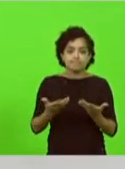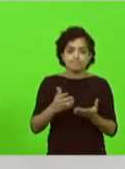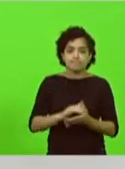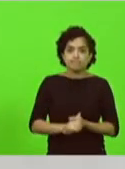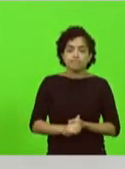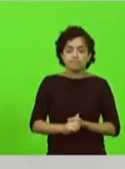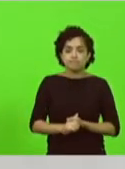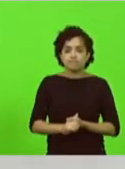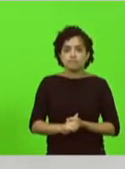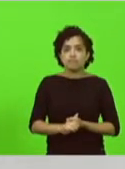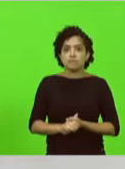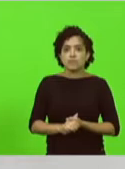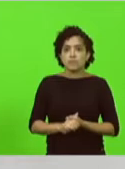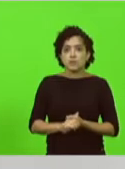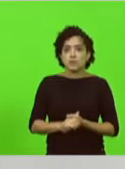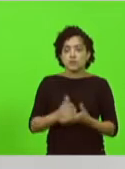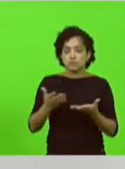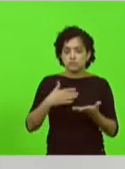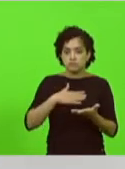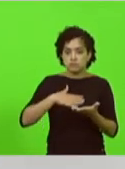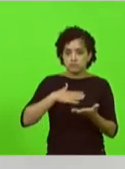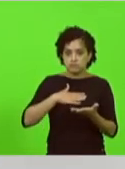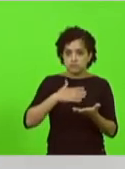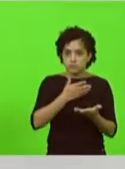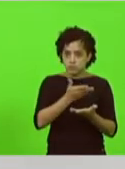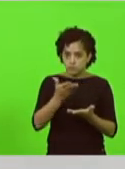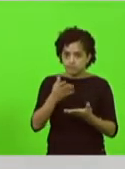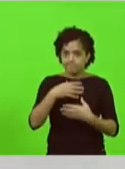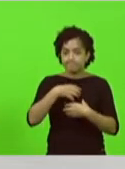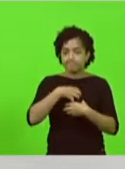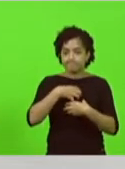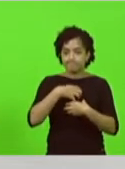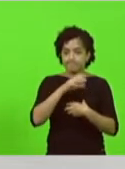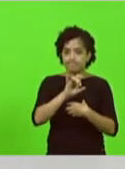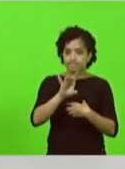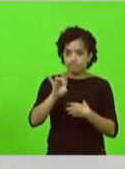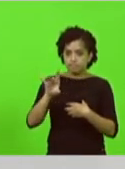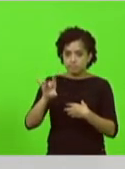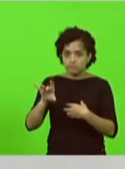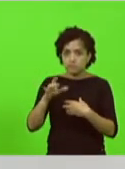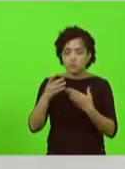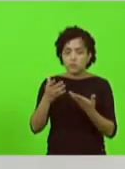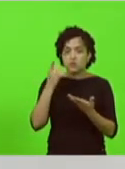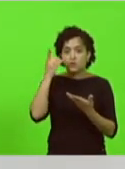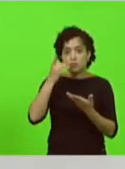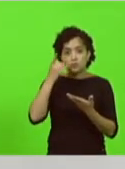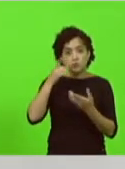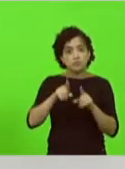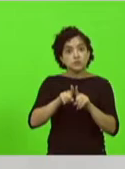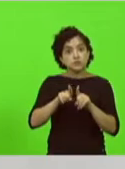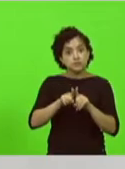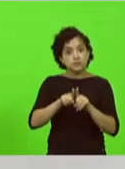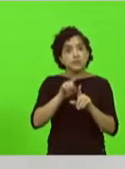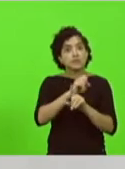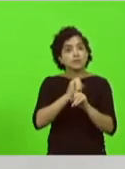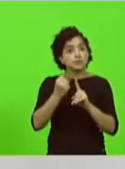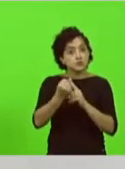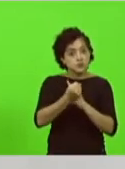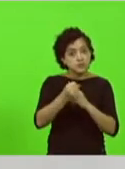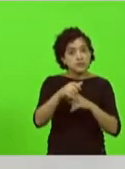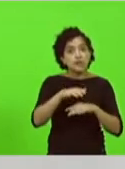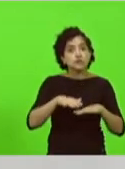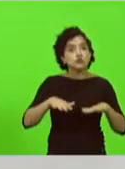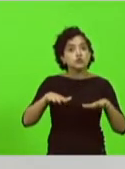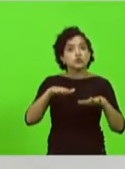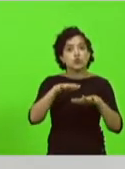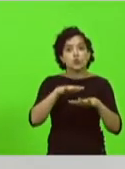presidente, e desejo cada vez mais uma sensibilidade de cada um de nós parlamentares, da sociedade em geral e